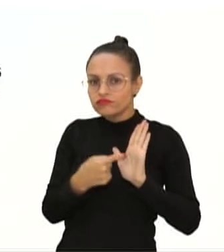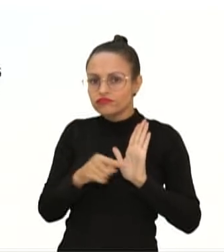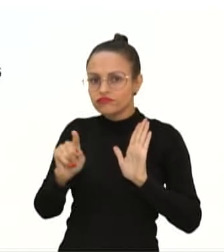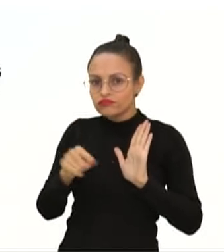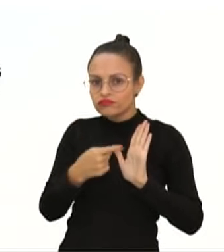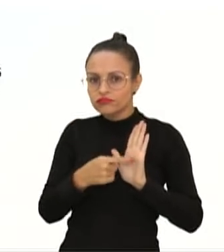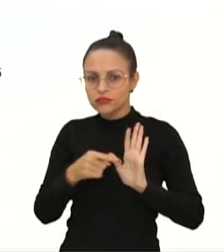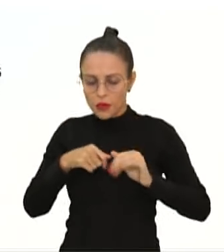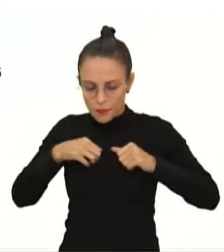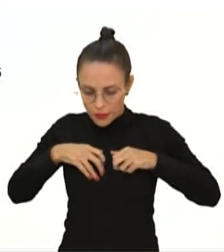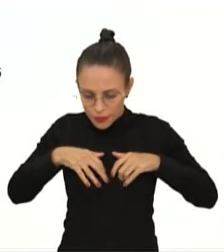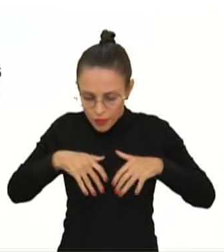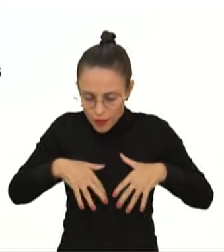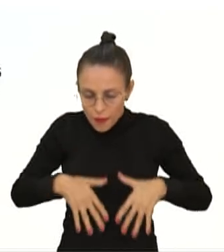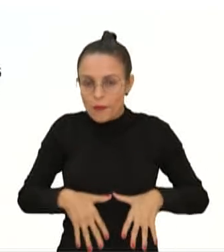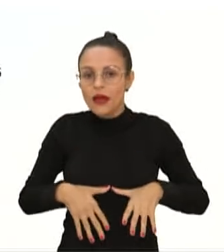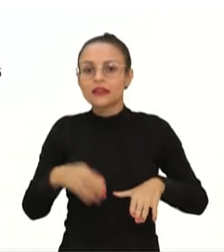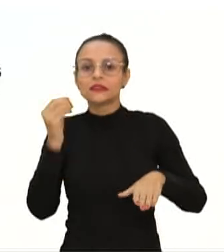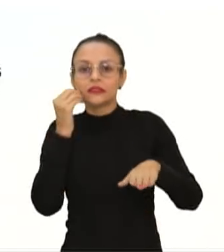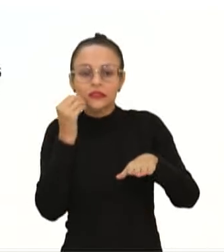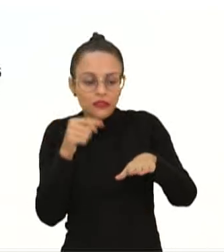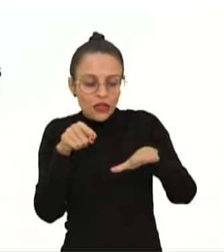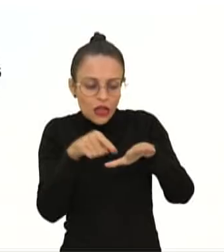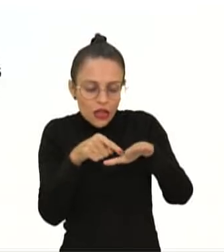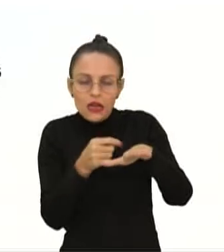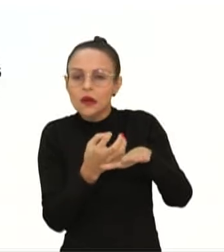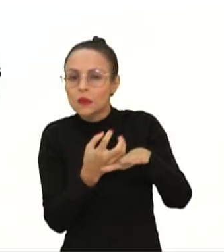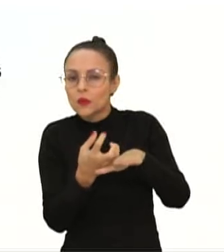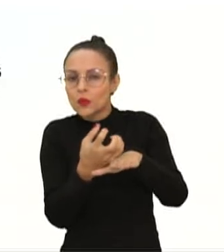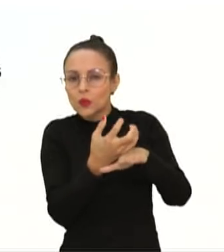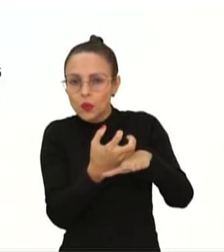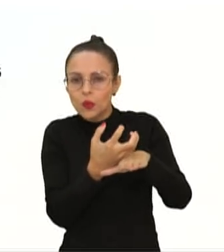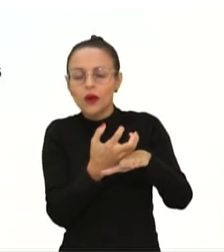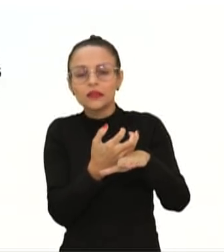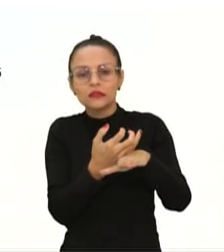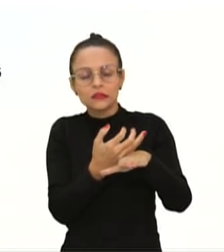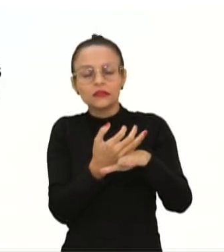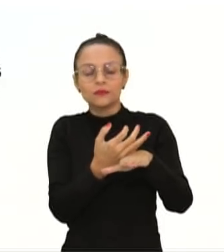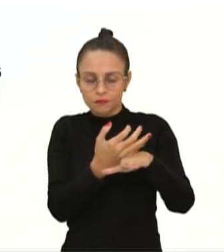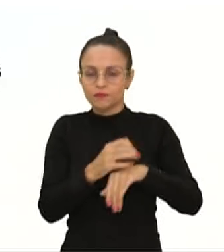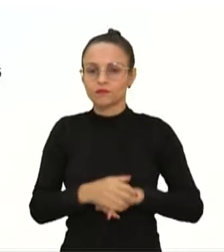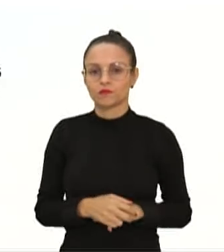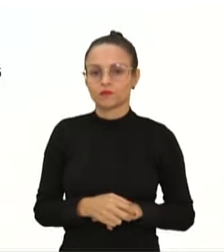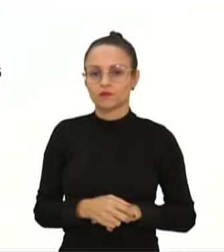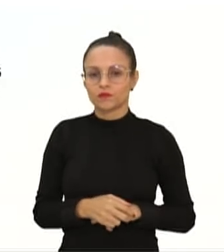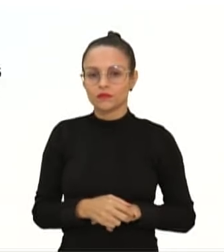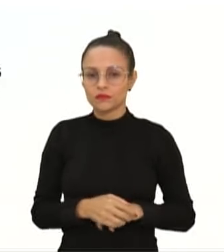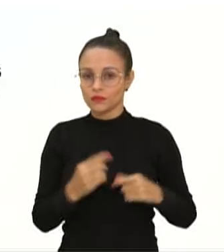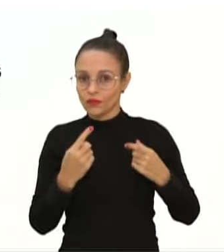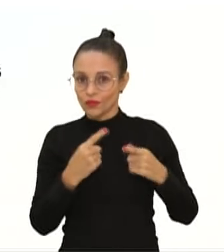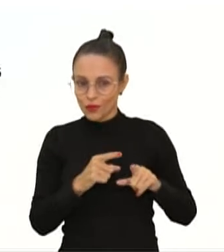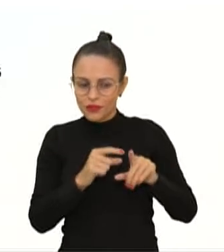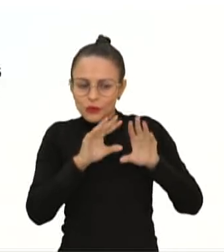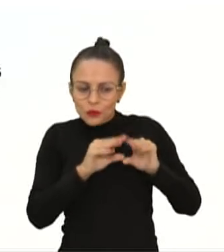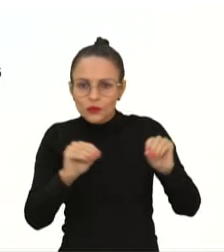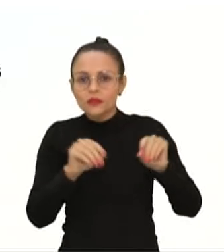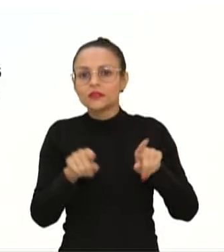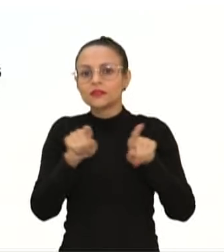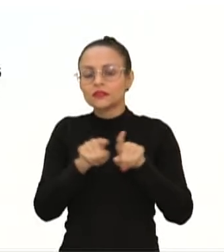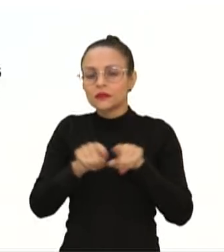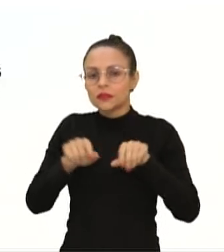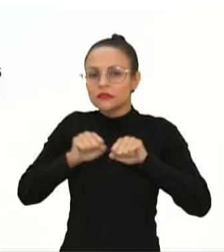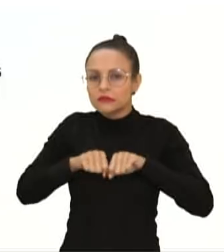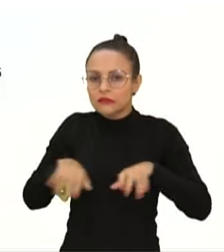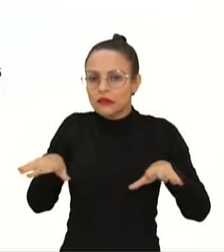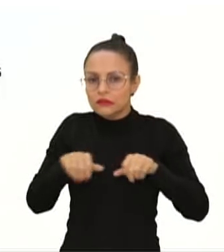para chegar lá e tentar combater aquela infecção, aquele ferimento, tá? E também excretas, tudo